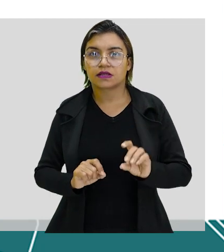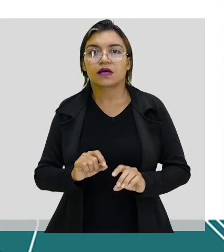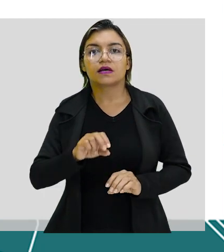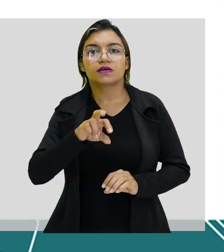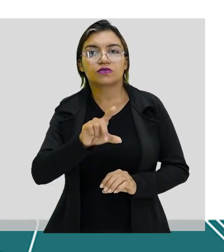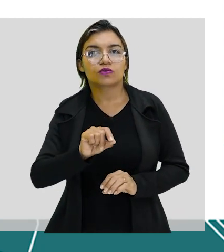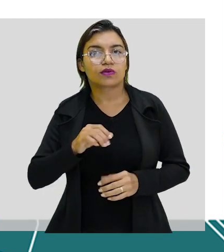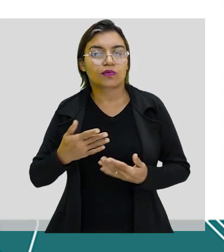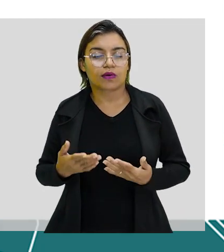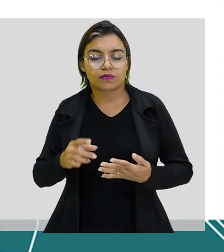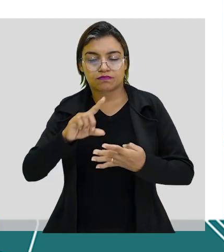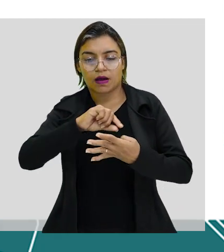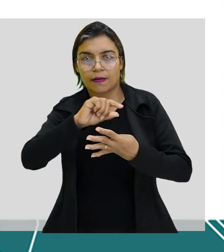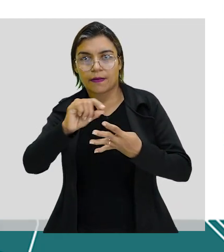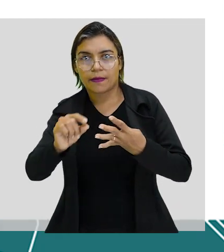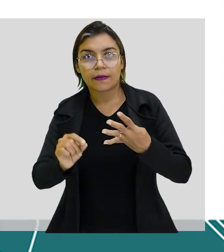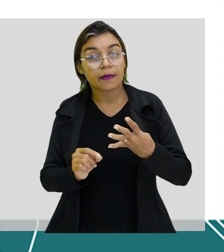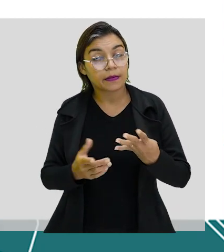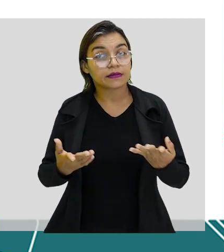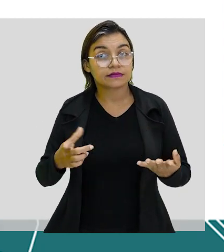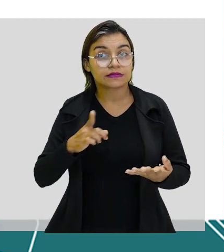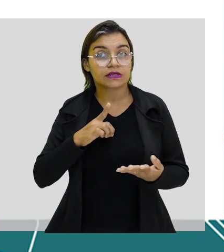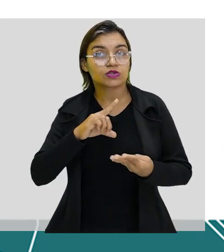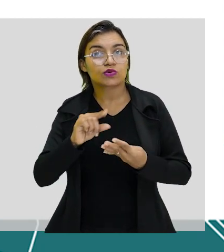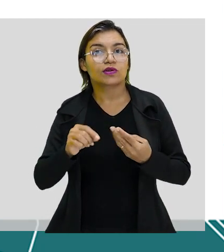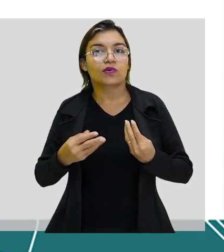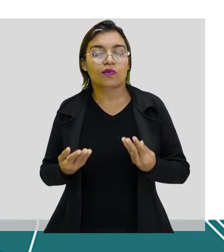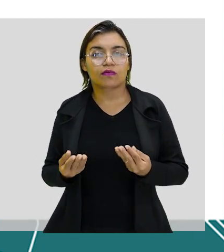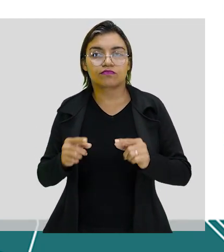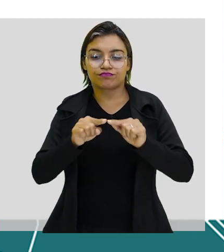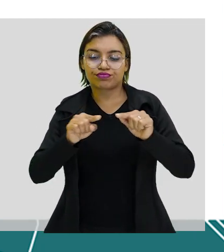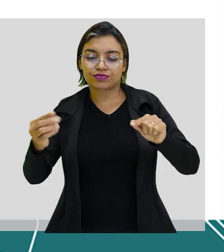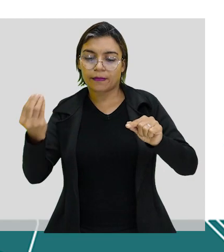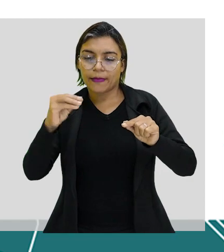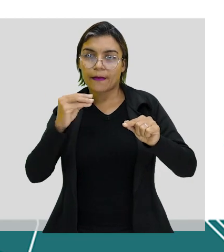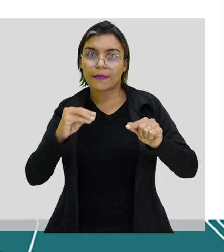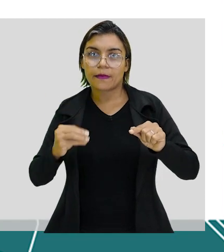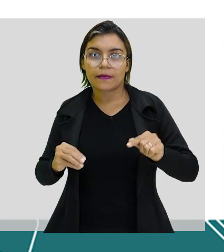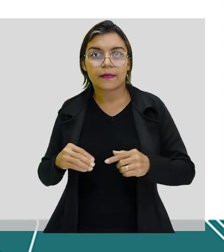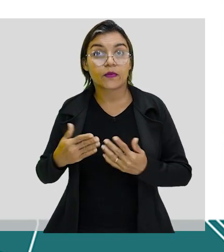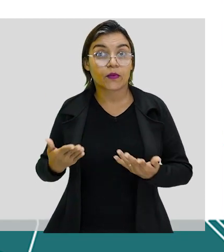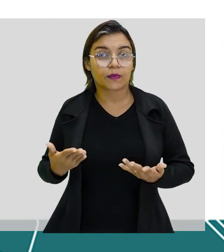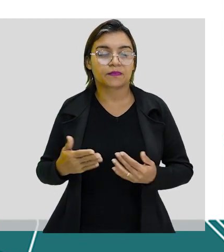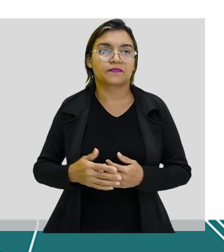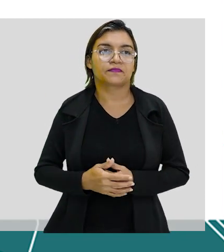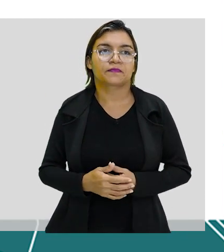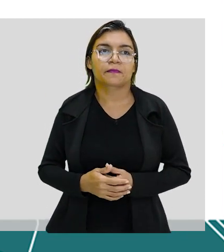para a questão, certo? Então, eu vou só desenhar aqui